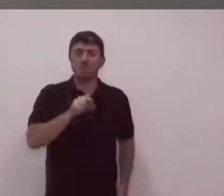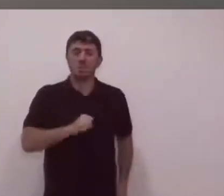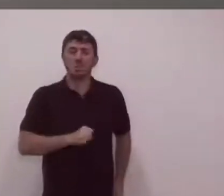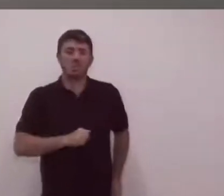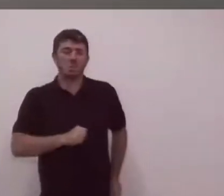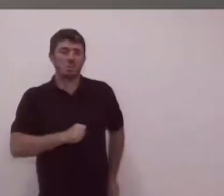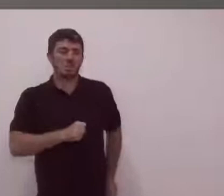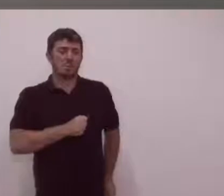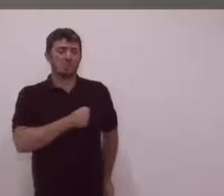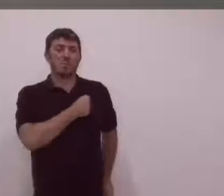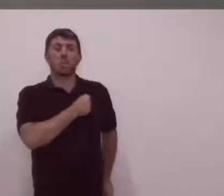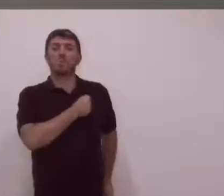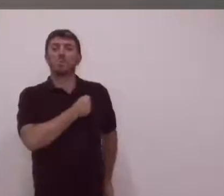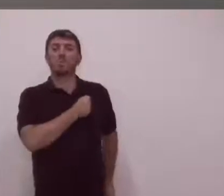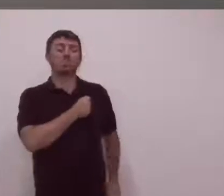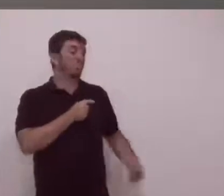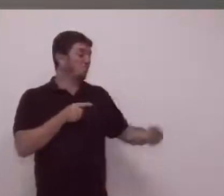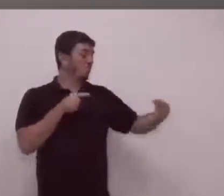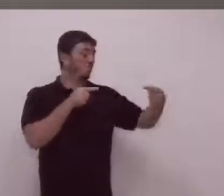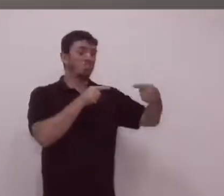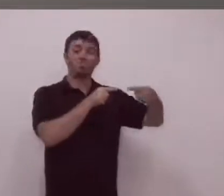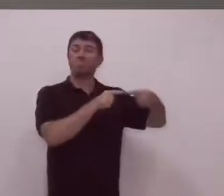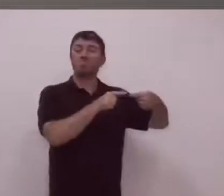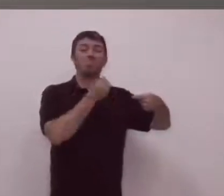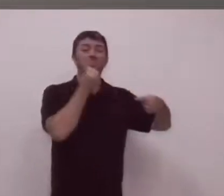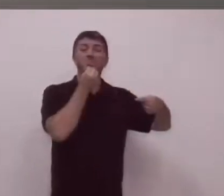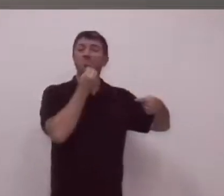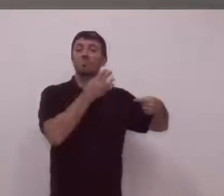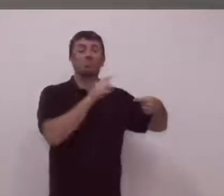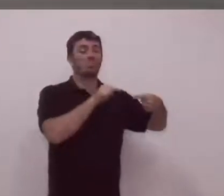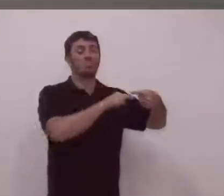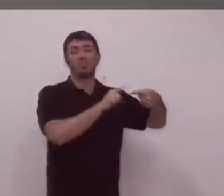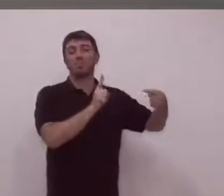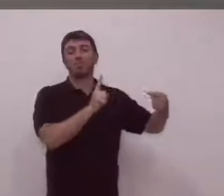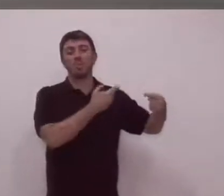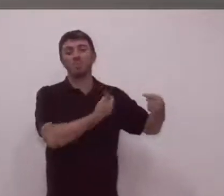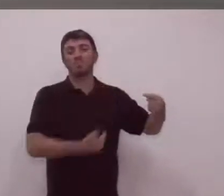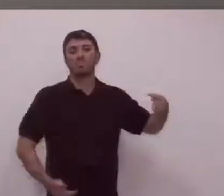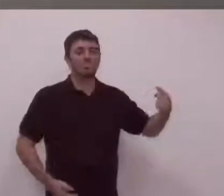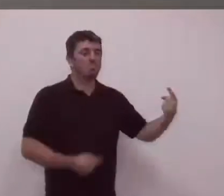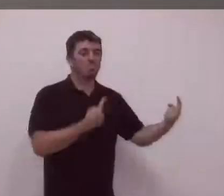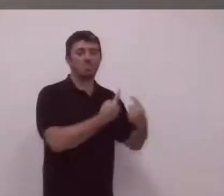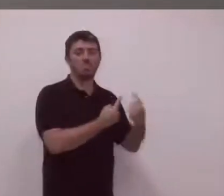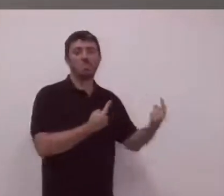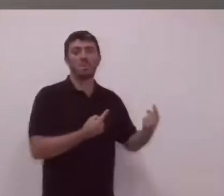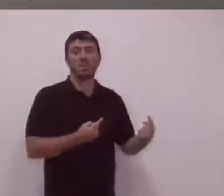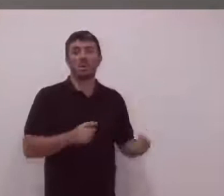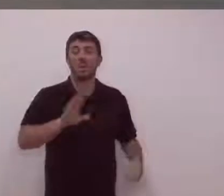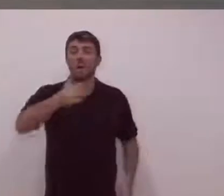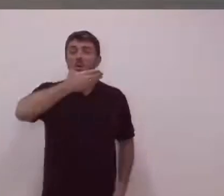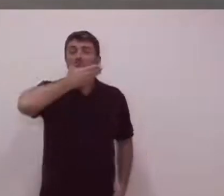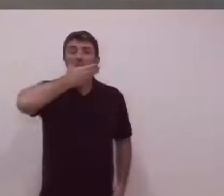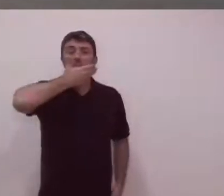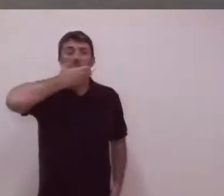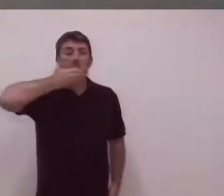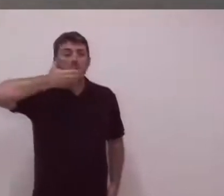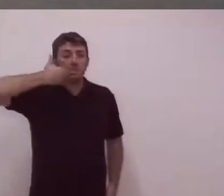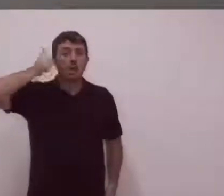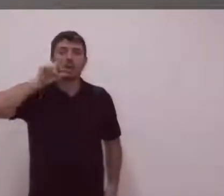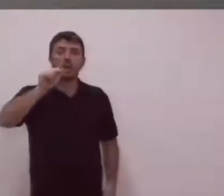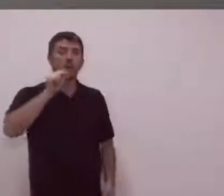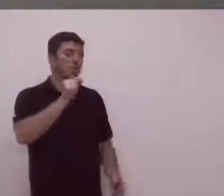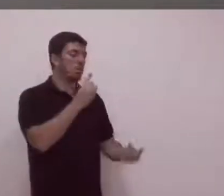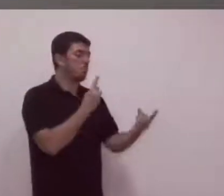aliança do bom governo só o diálogo constrói e o que nós estamos fazendo antes de levar algo